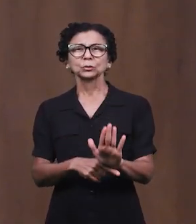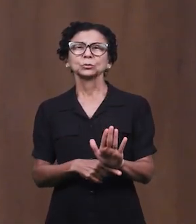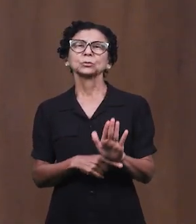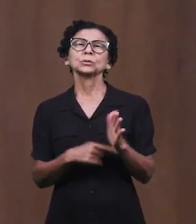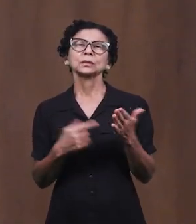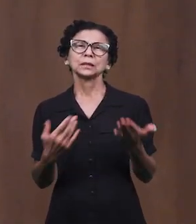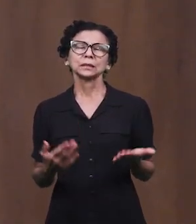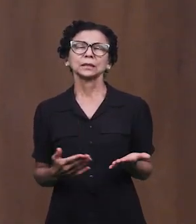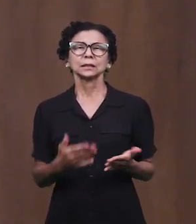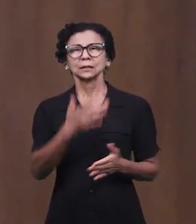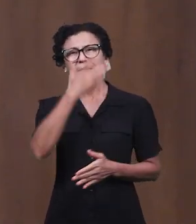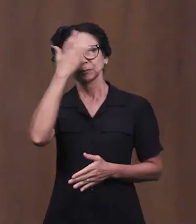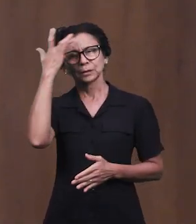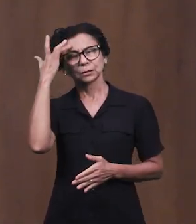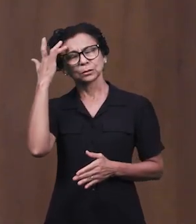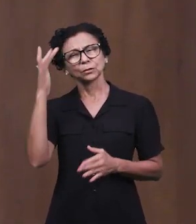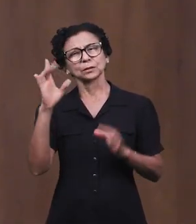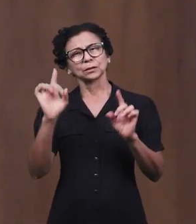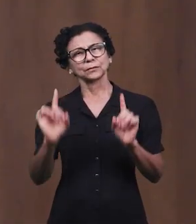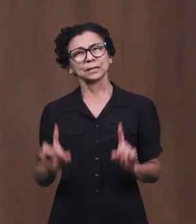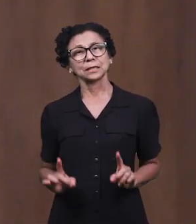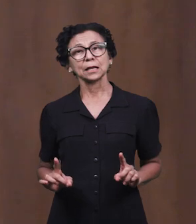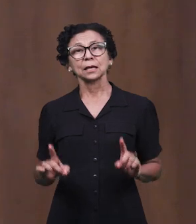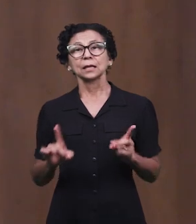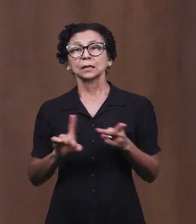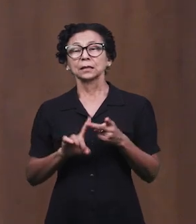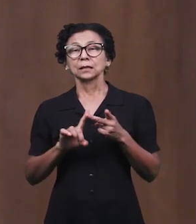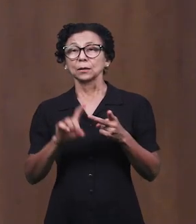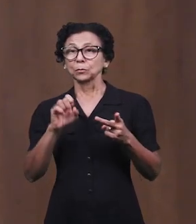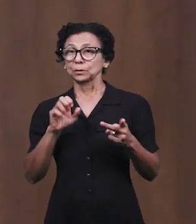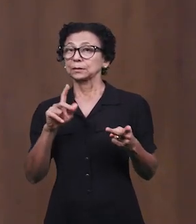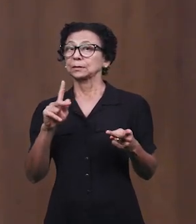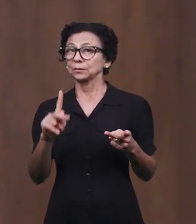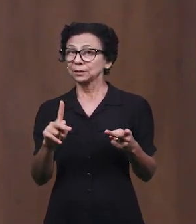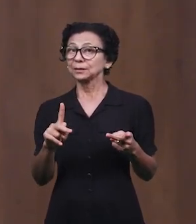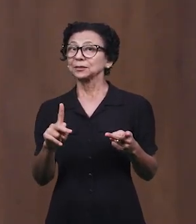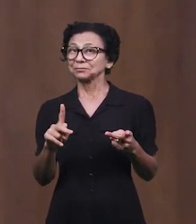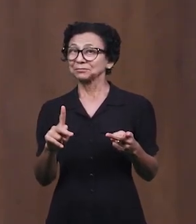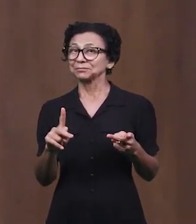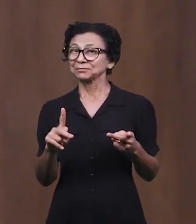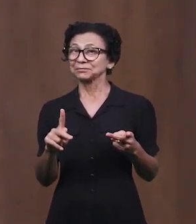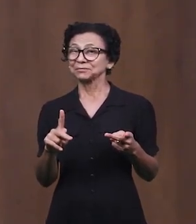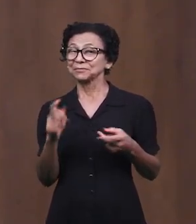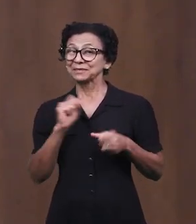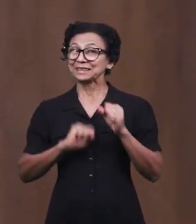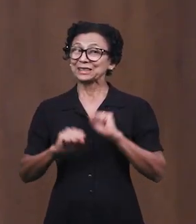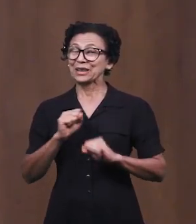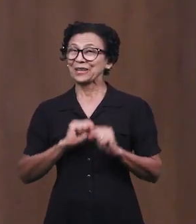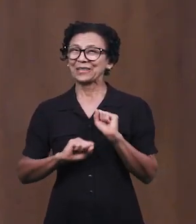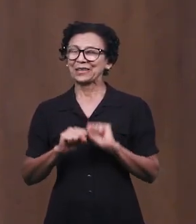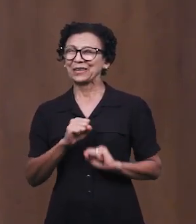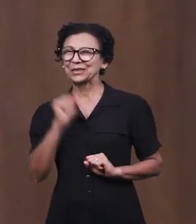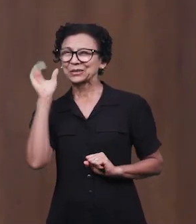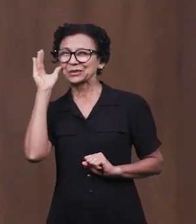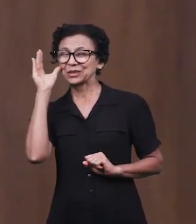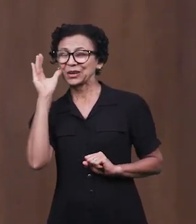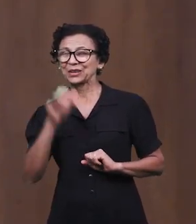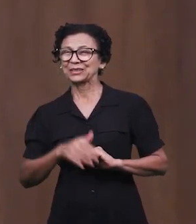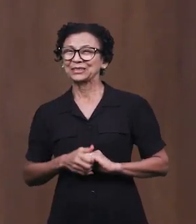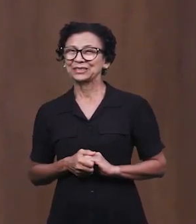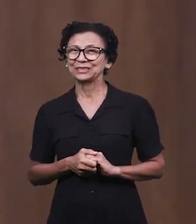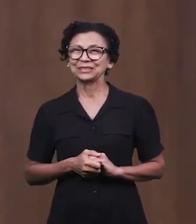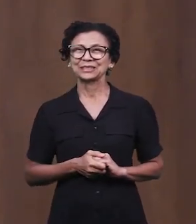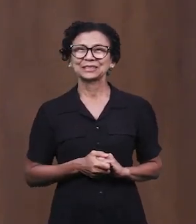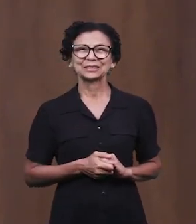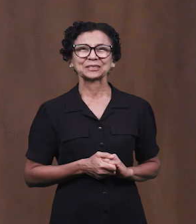com deficiência, né, e a aposentadoria de pessoas deficientes. Estamos ansiosos, então, para saber com a doutora Carla desse